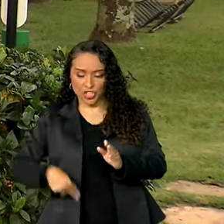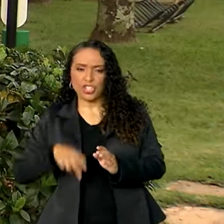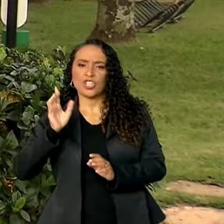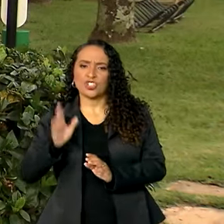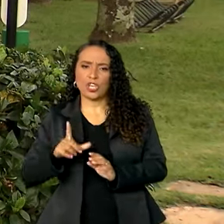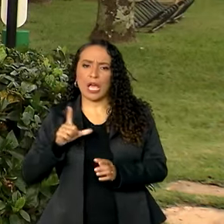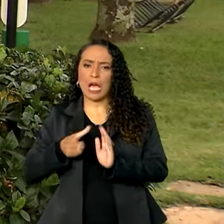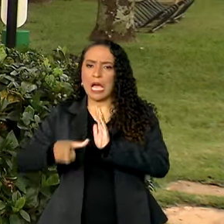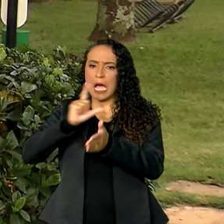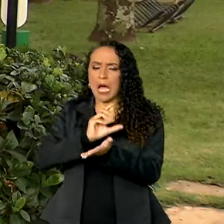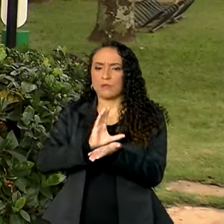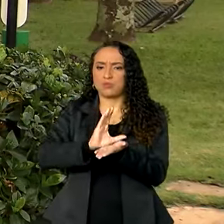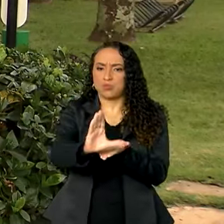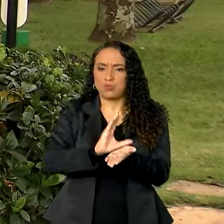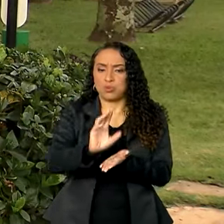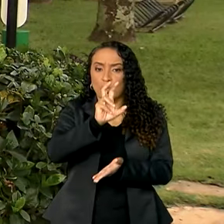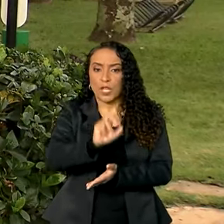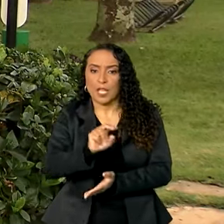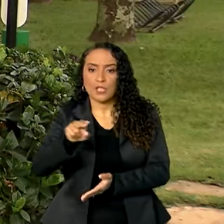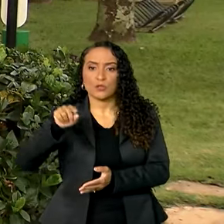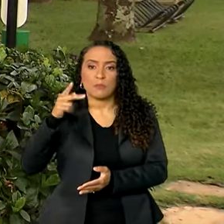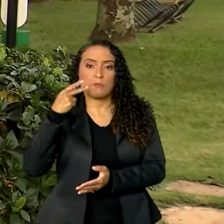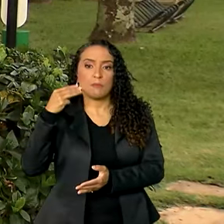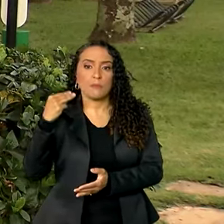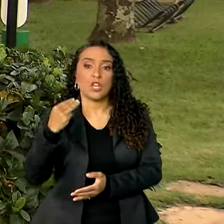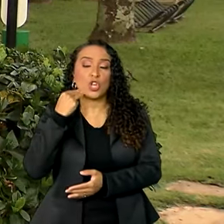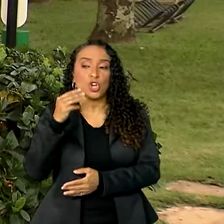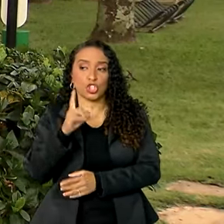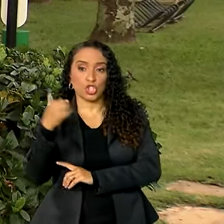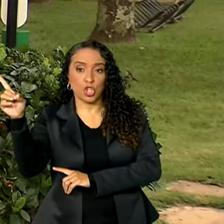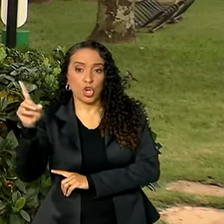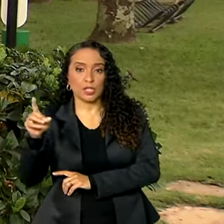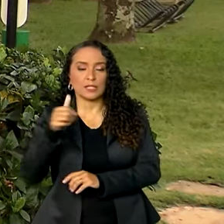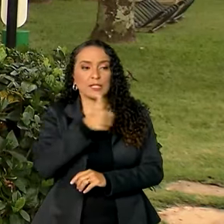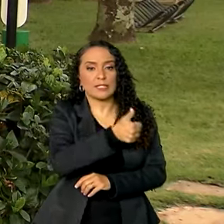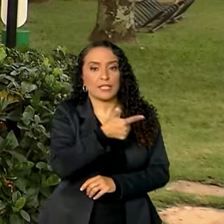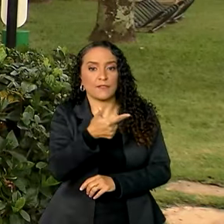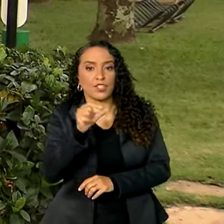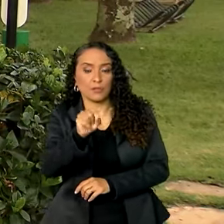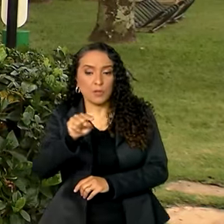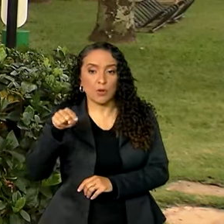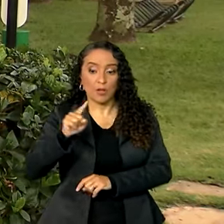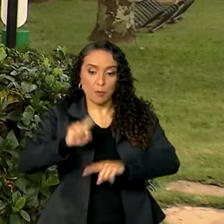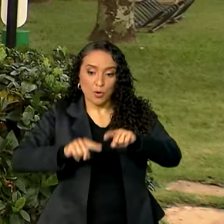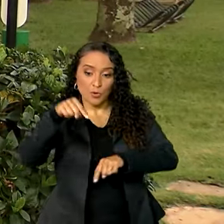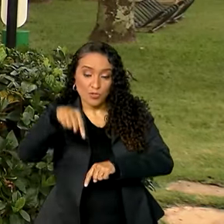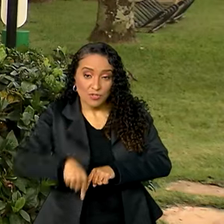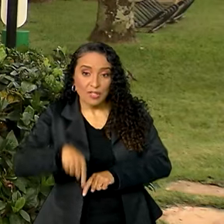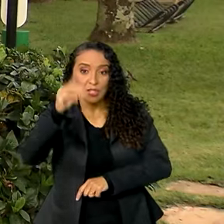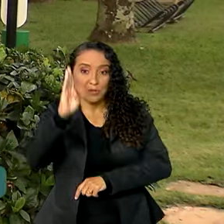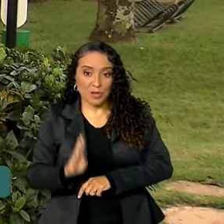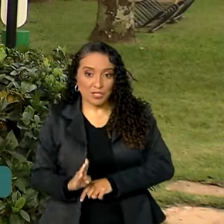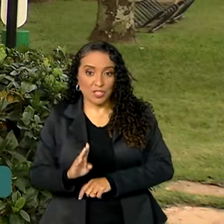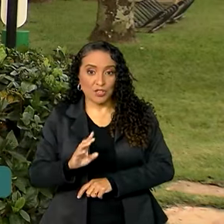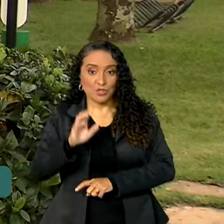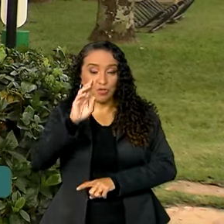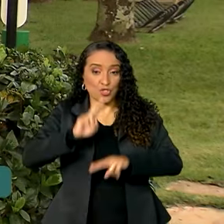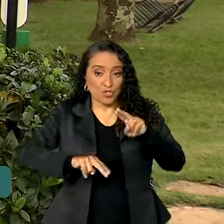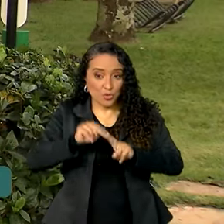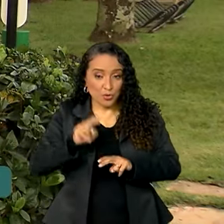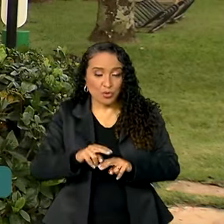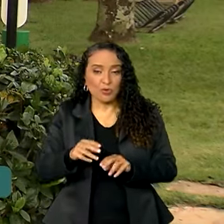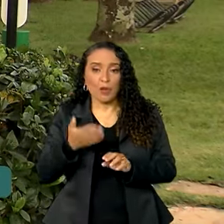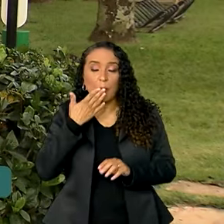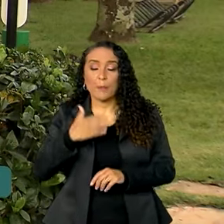havia investido 500 milhões de dólares em 120 mil toneladas do produto brasileiro em junho deste ano. Com a promessa